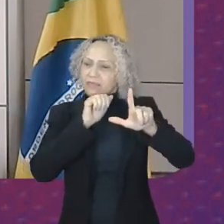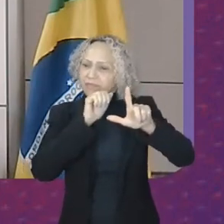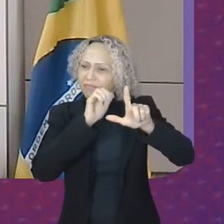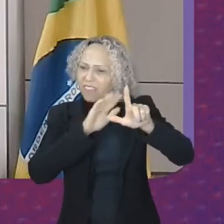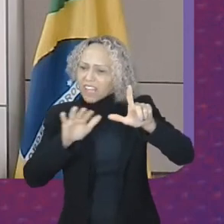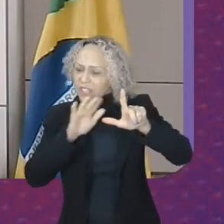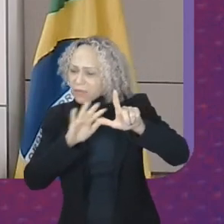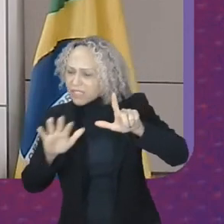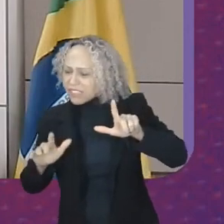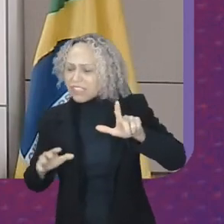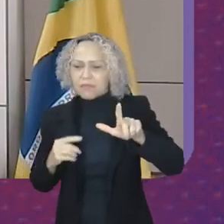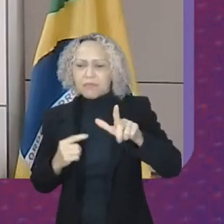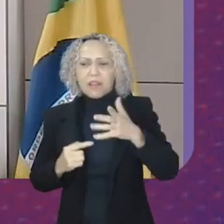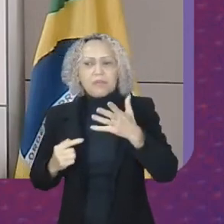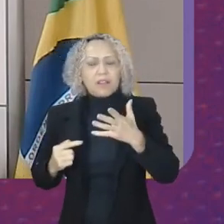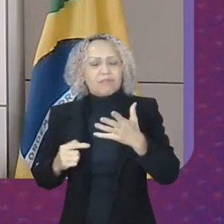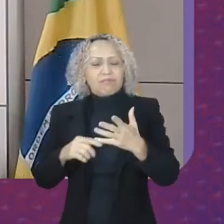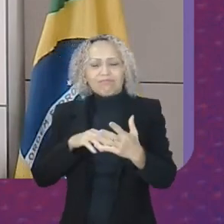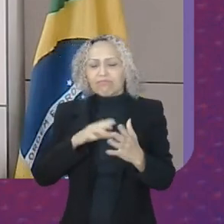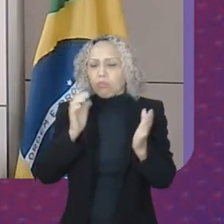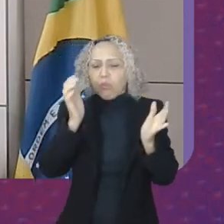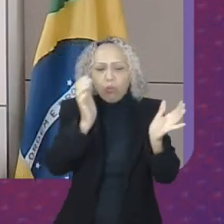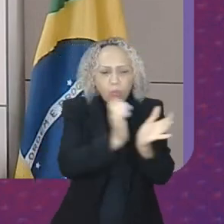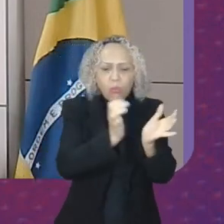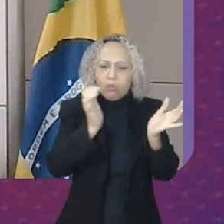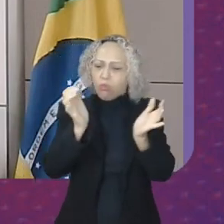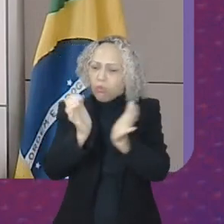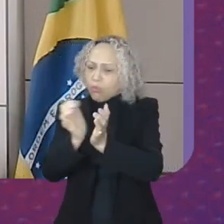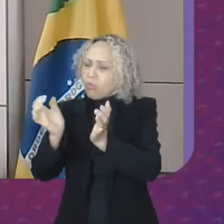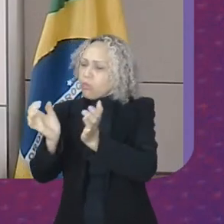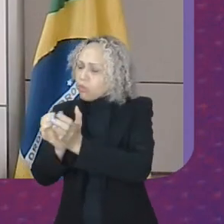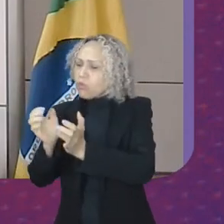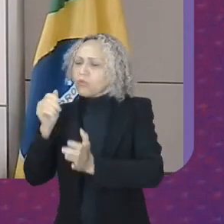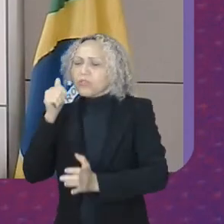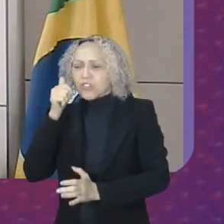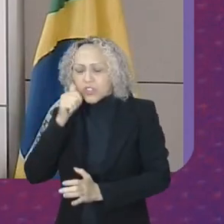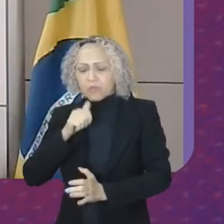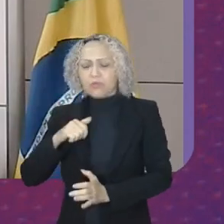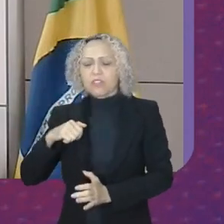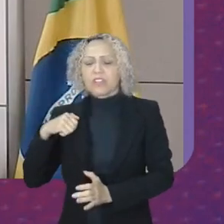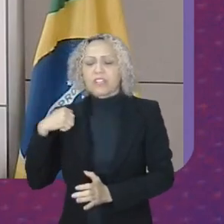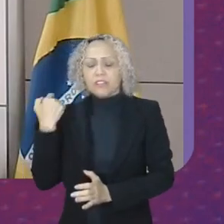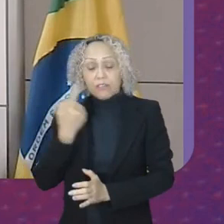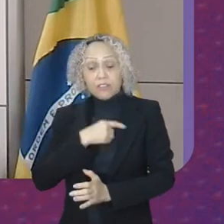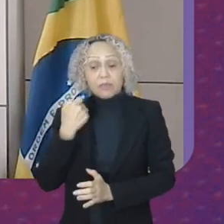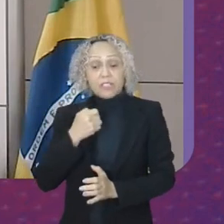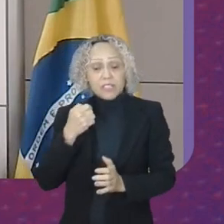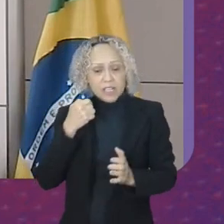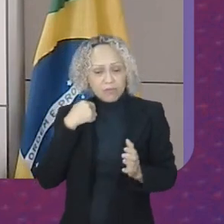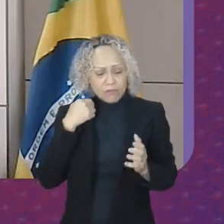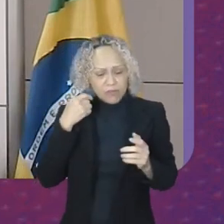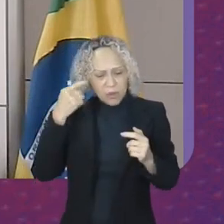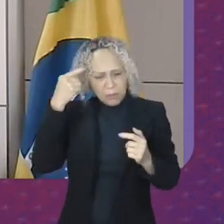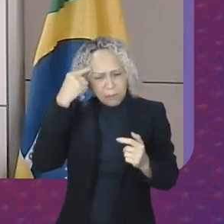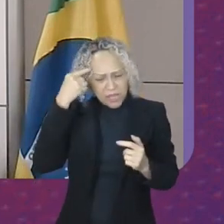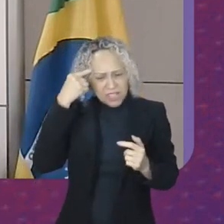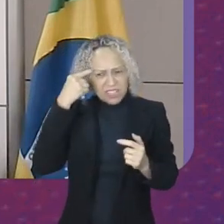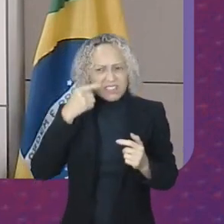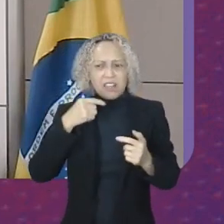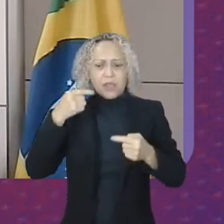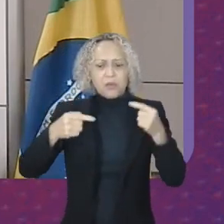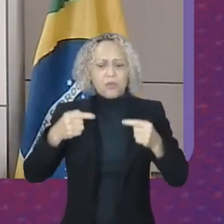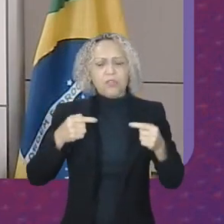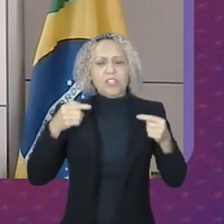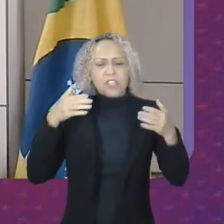vulnerabilidade. O presidente Lula tem dito que é fundamental que nós possamos cuidar